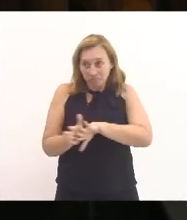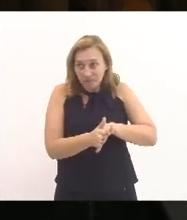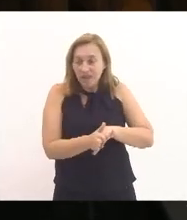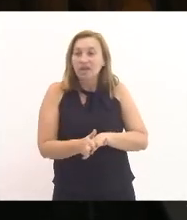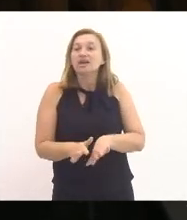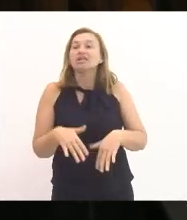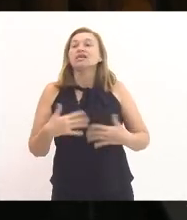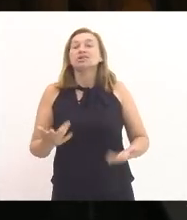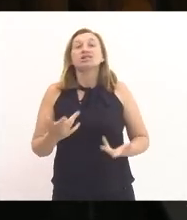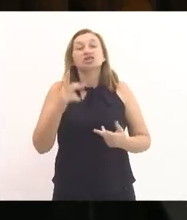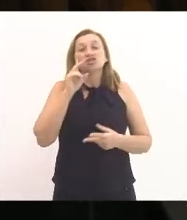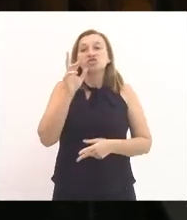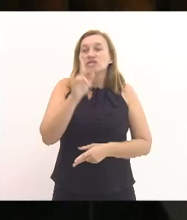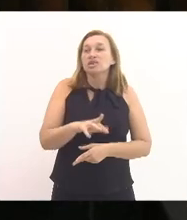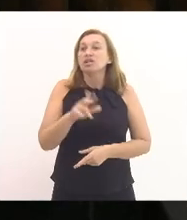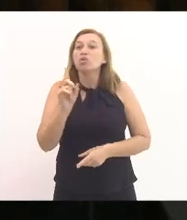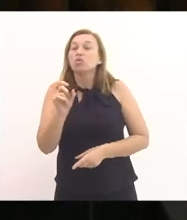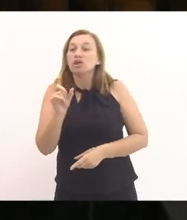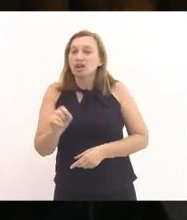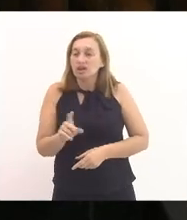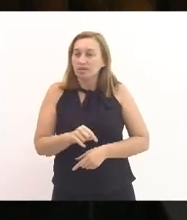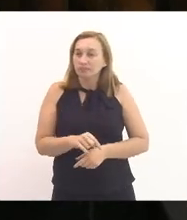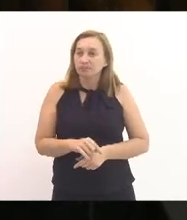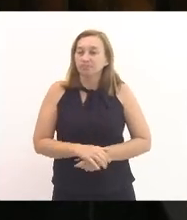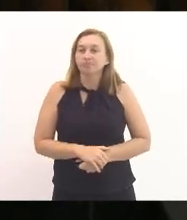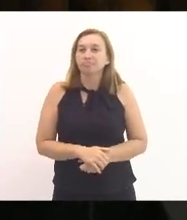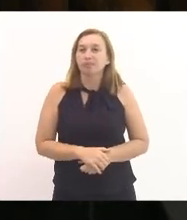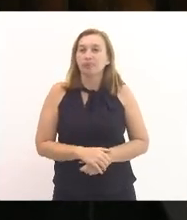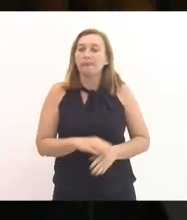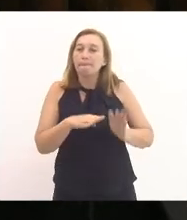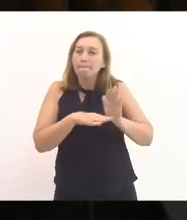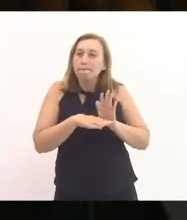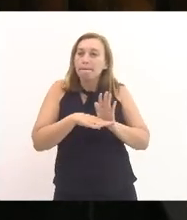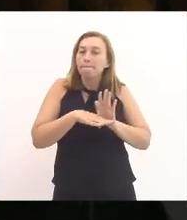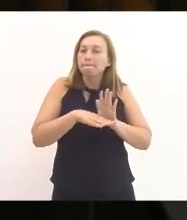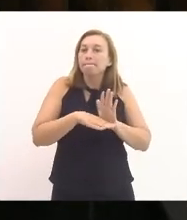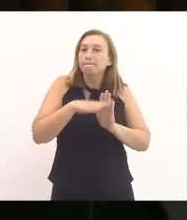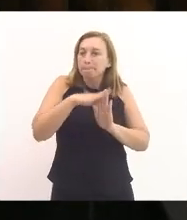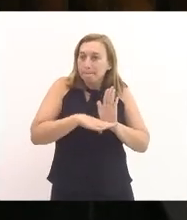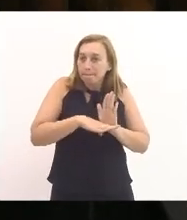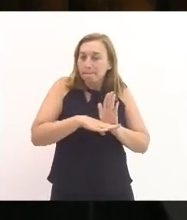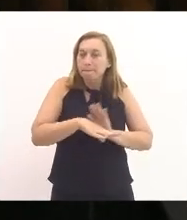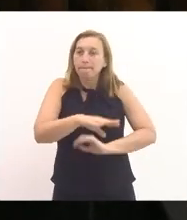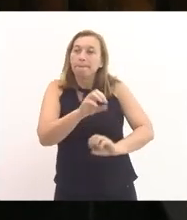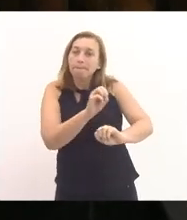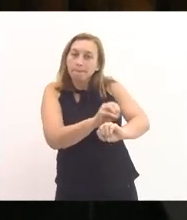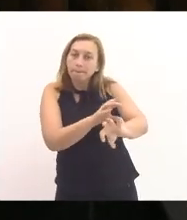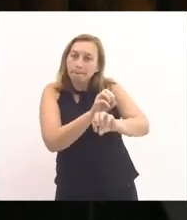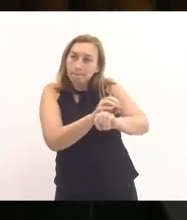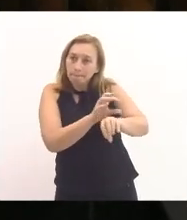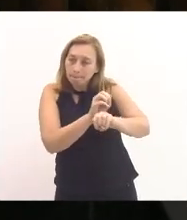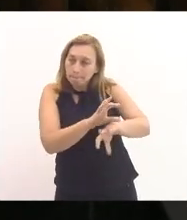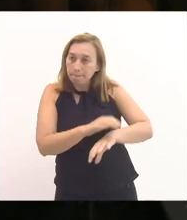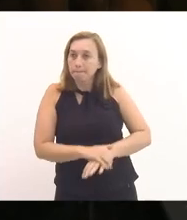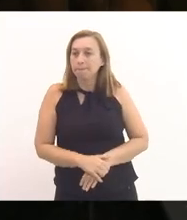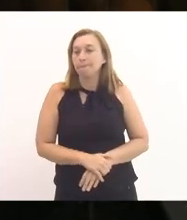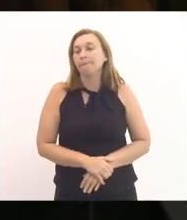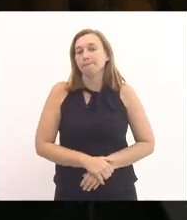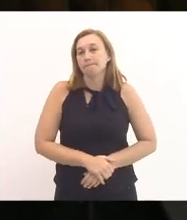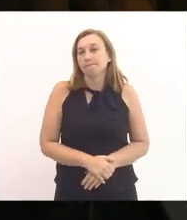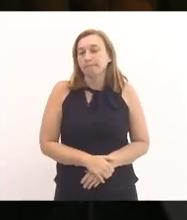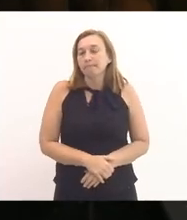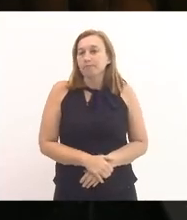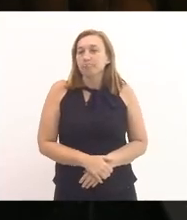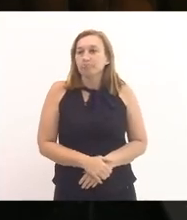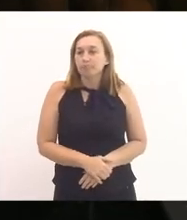assim O que diferencia a questão meramente formal é o nível de escolaridade não se trata de repito capacitação habilitação